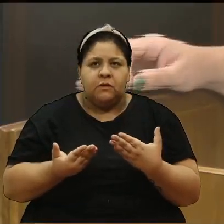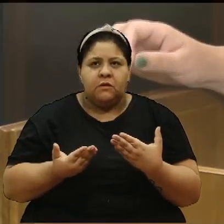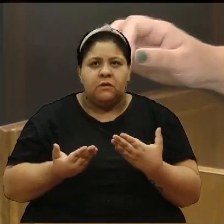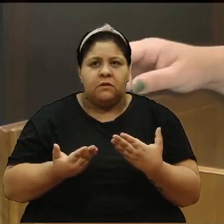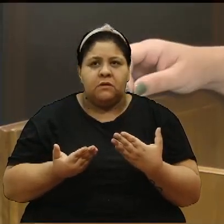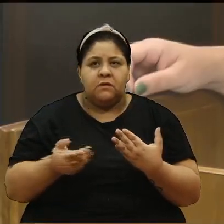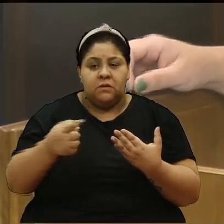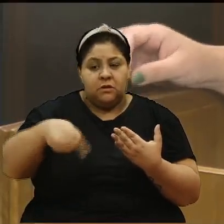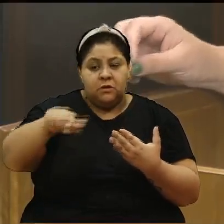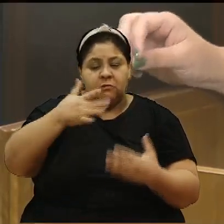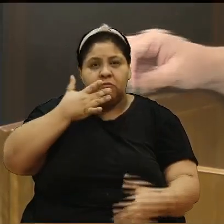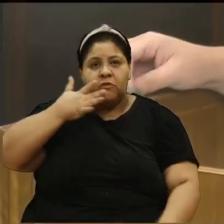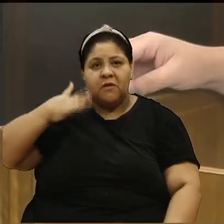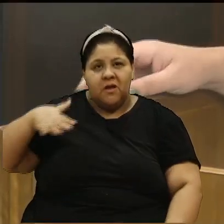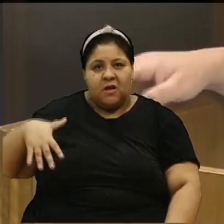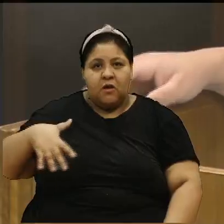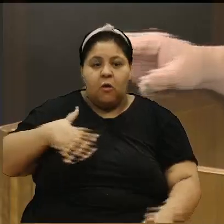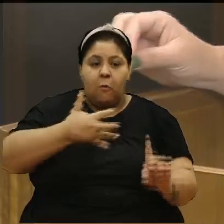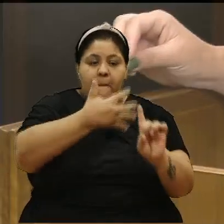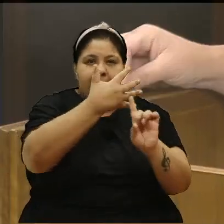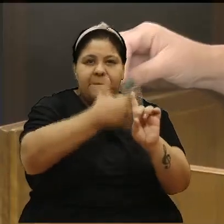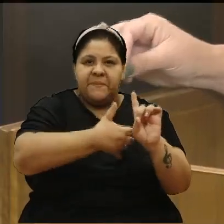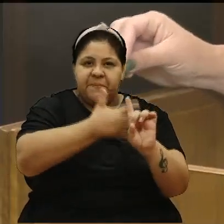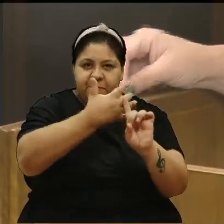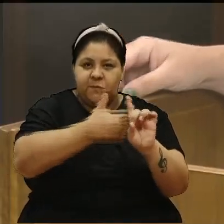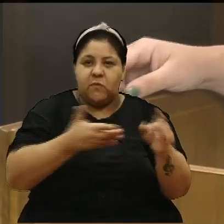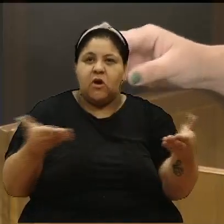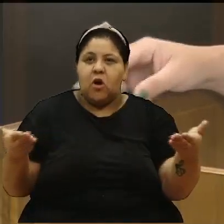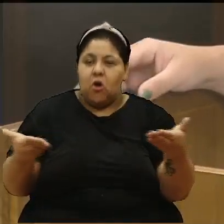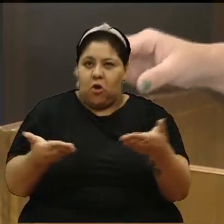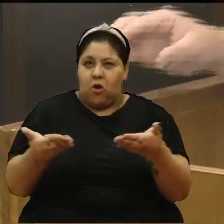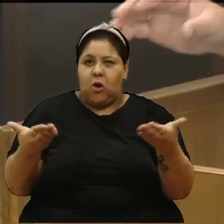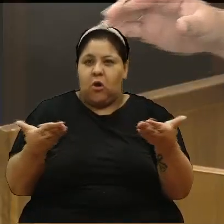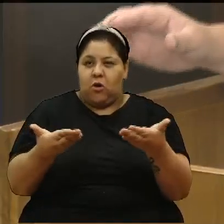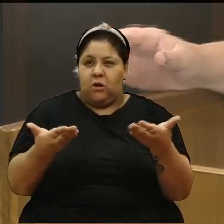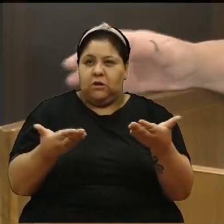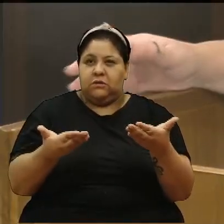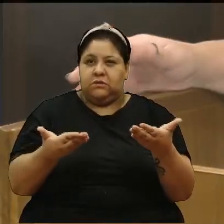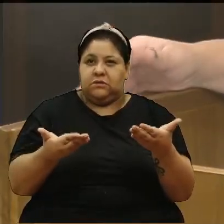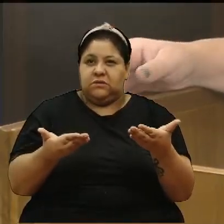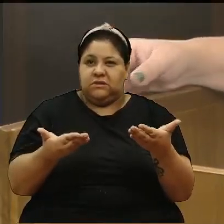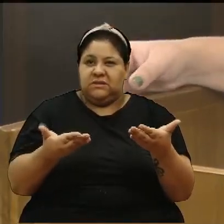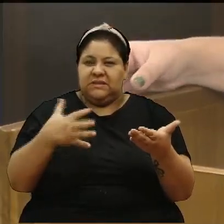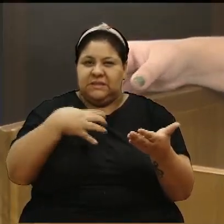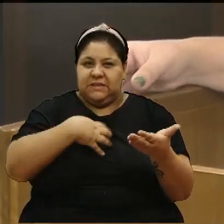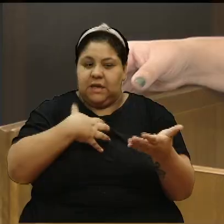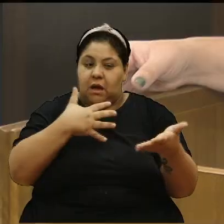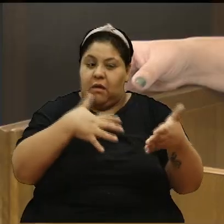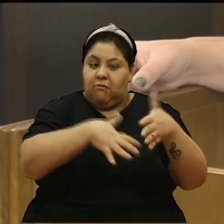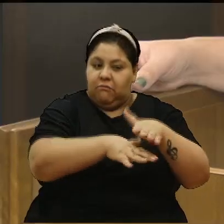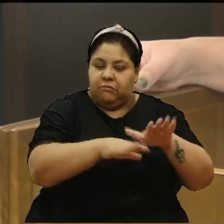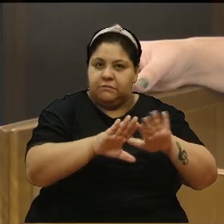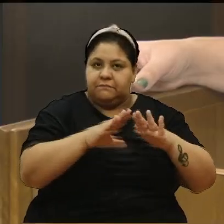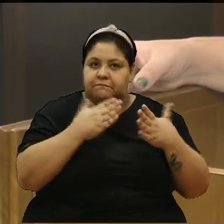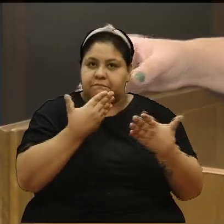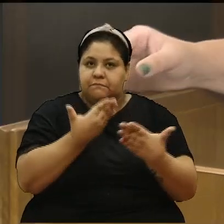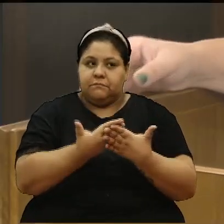As nossas crianças com deficiência estão realmente sendo incluídas nas